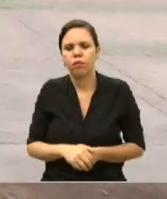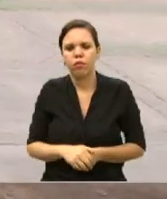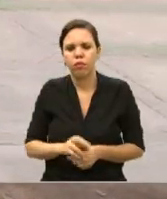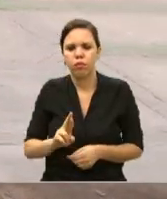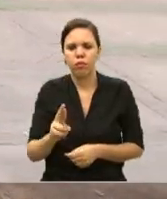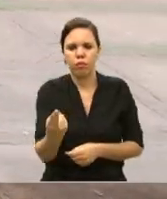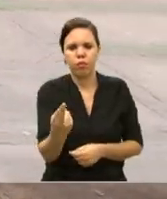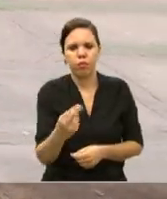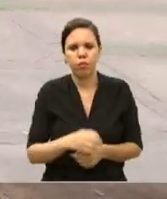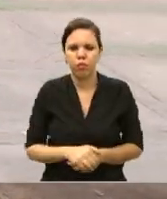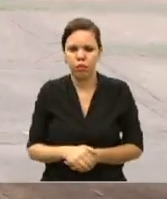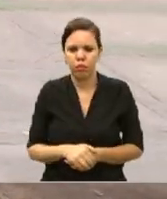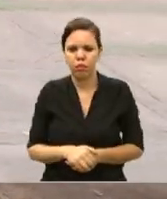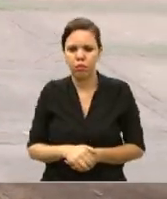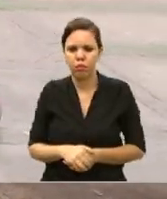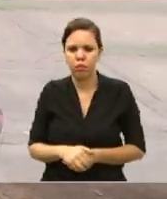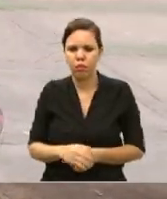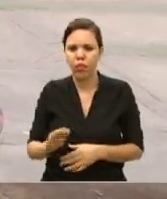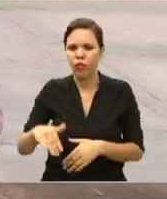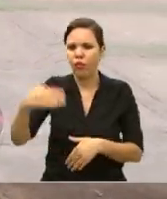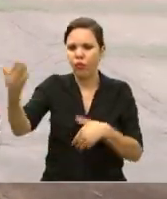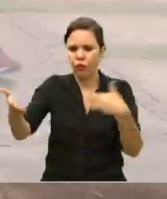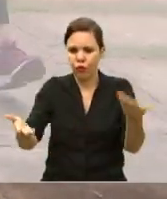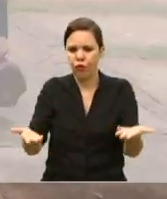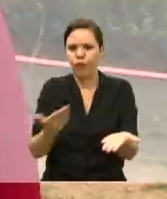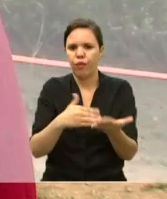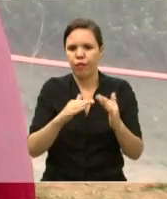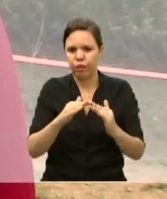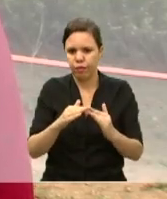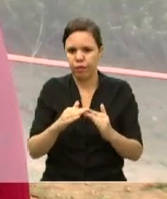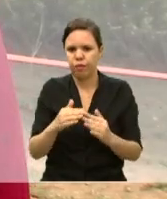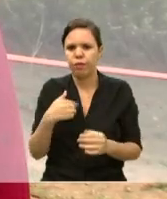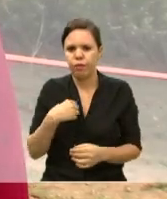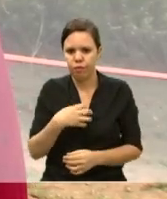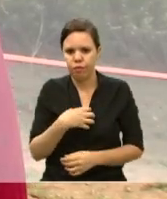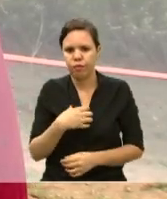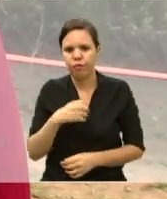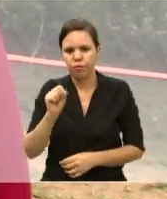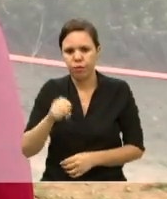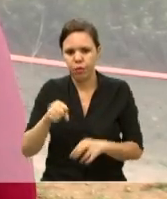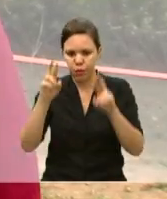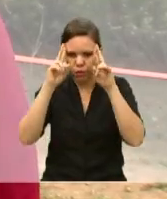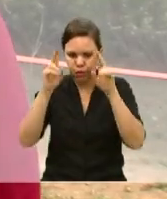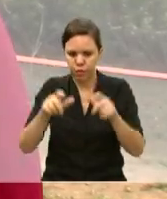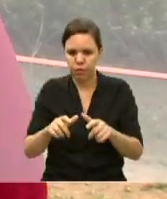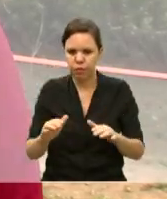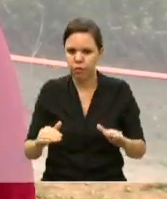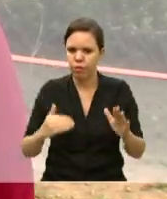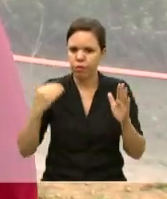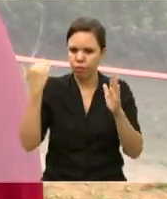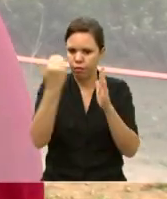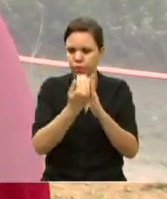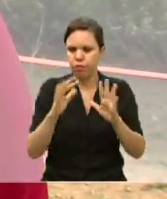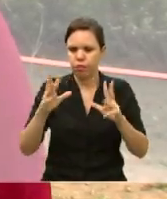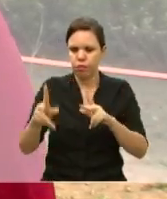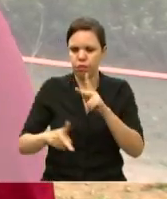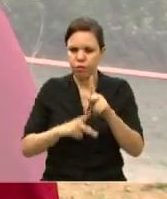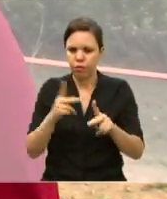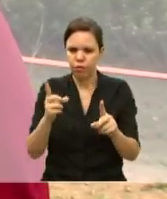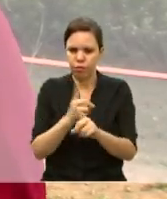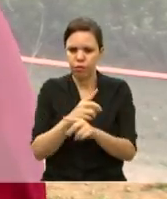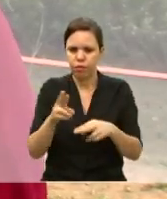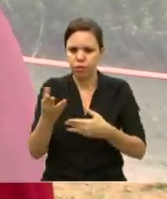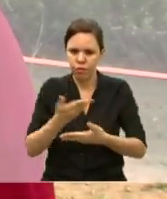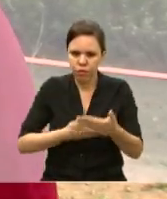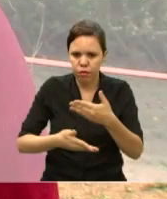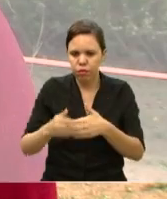Os resultados são colhidos fora da escola. Eu sinto, sim, um respeito maior ao outro, ao todo. Eles pensam